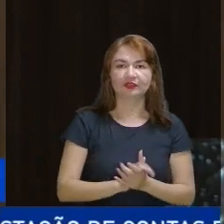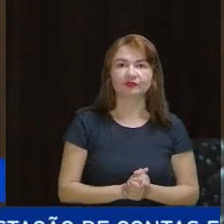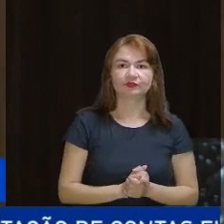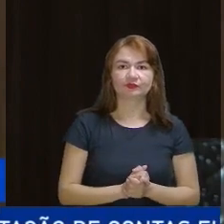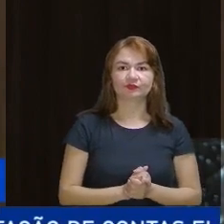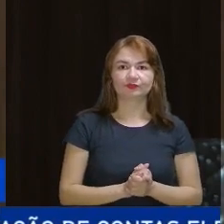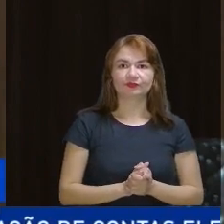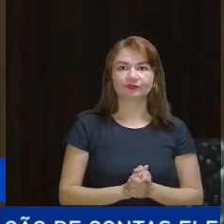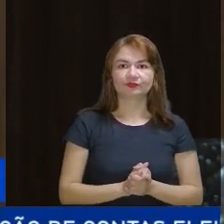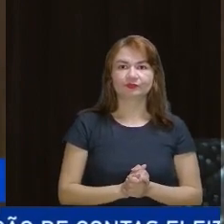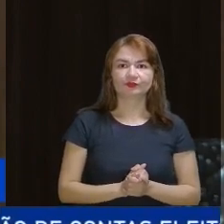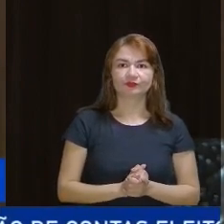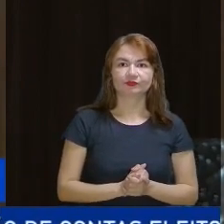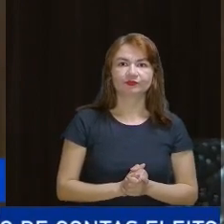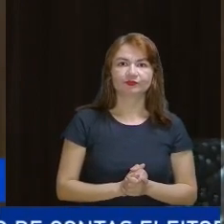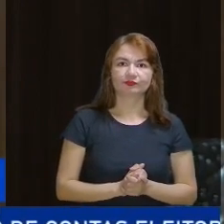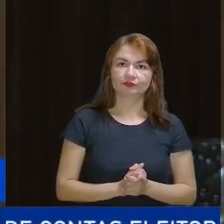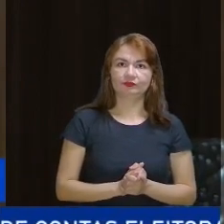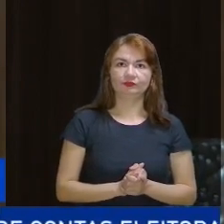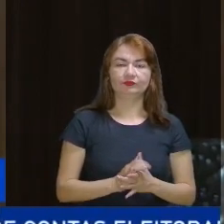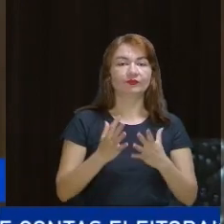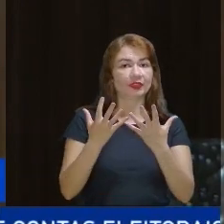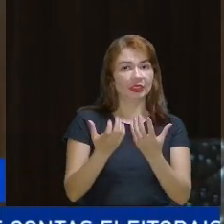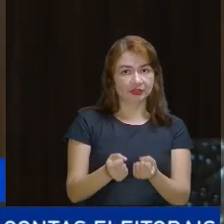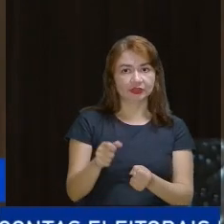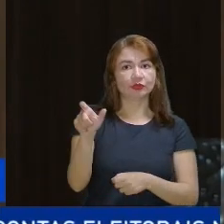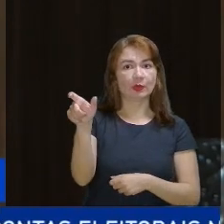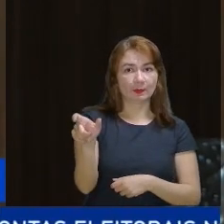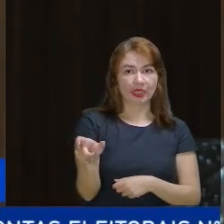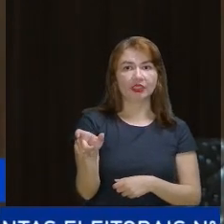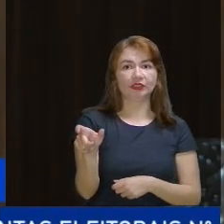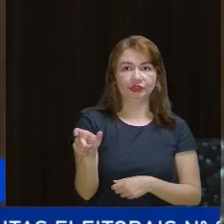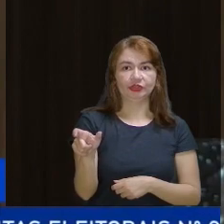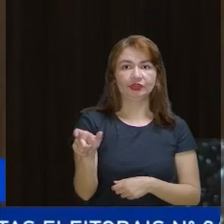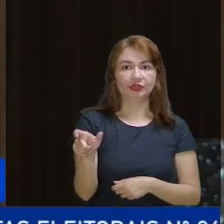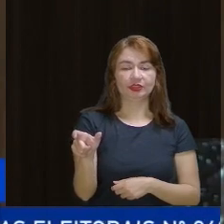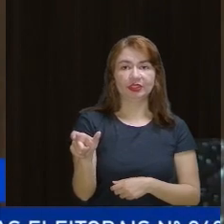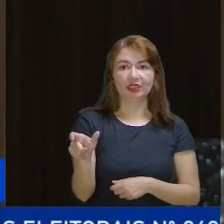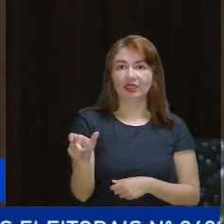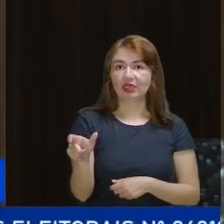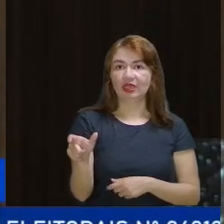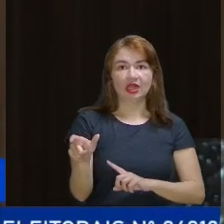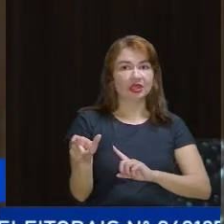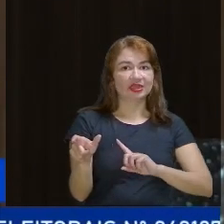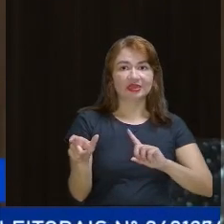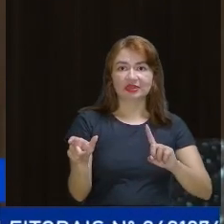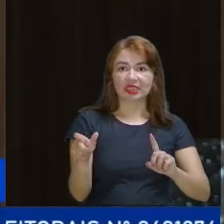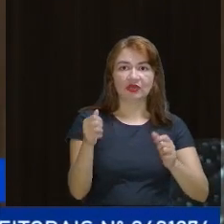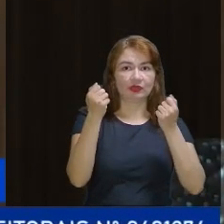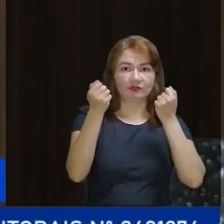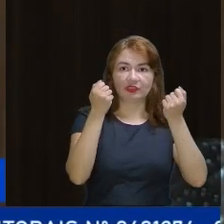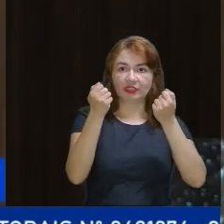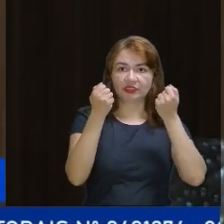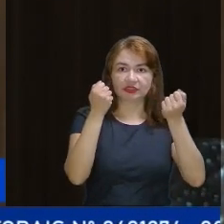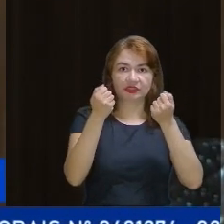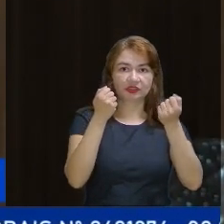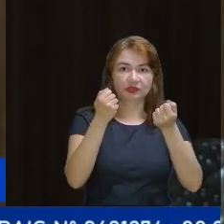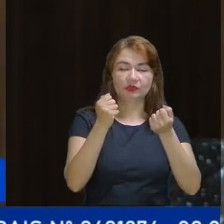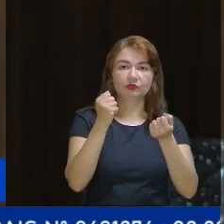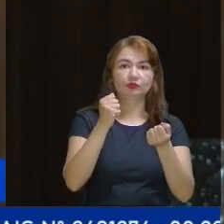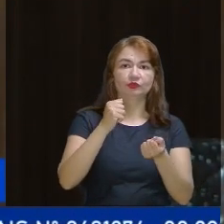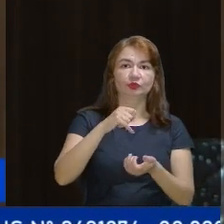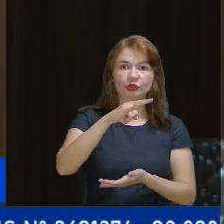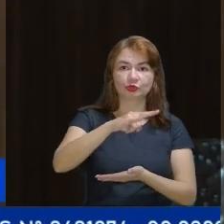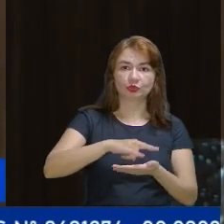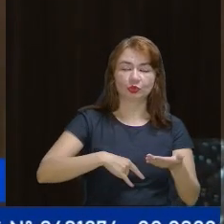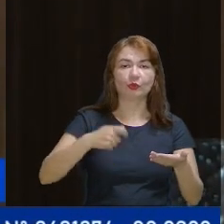a irresignação da parte relacionado à não análise de documentos que não foram